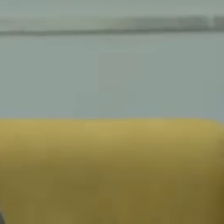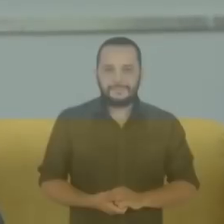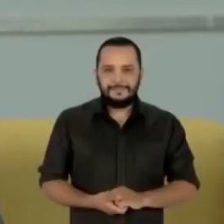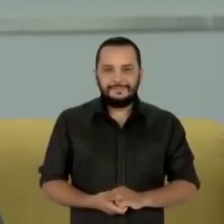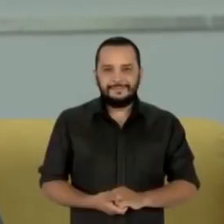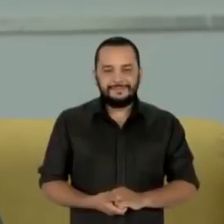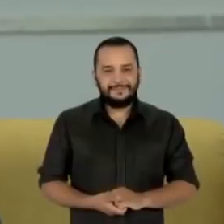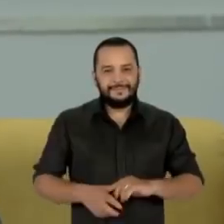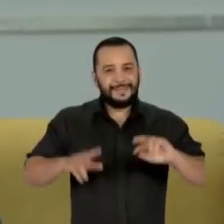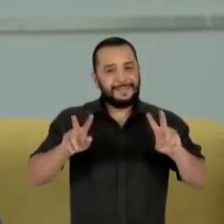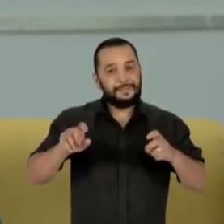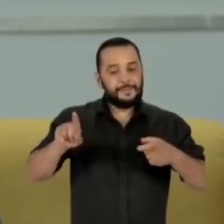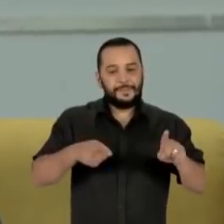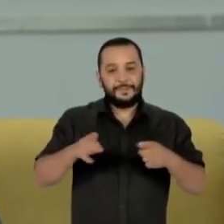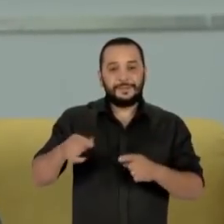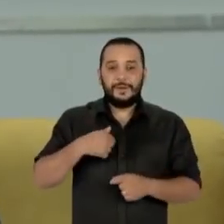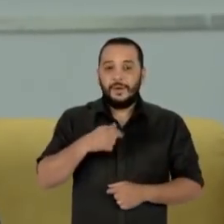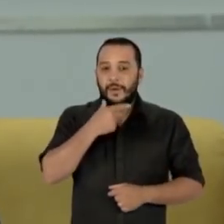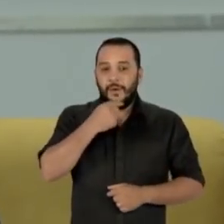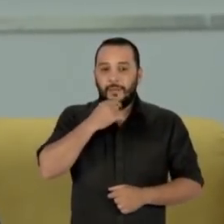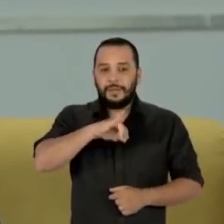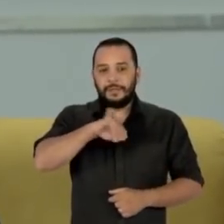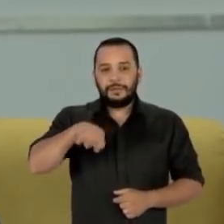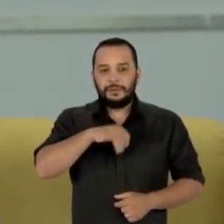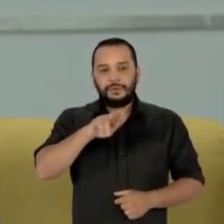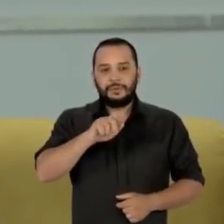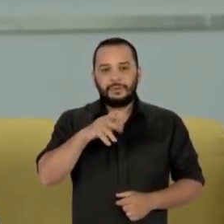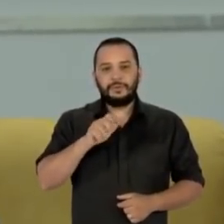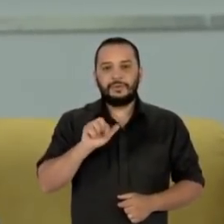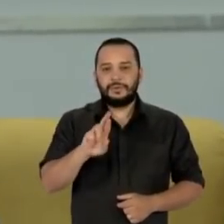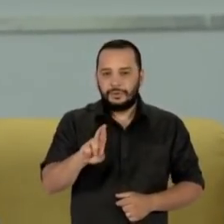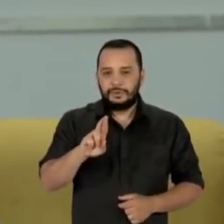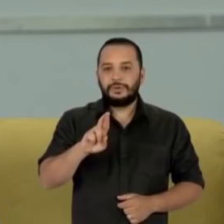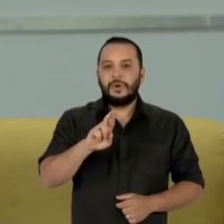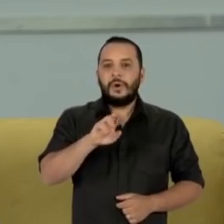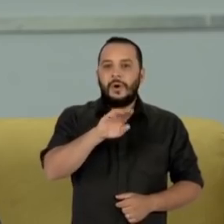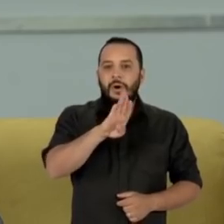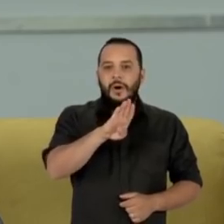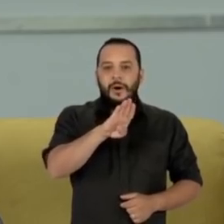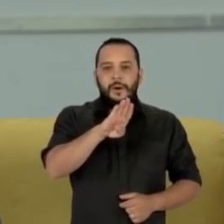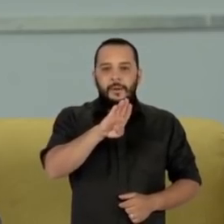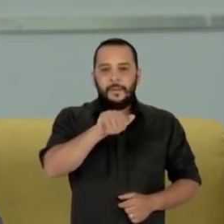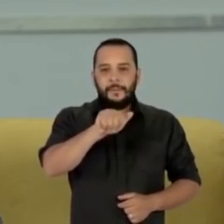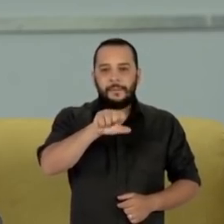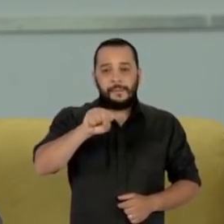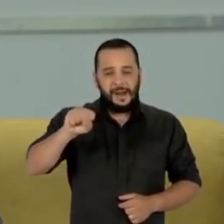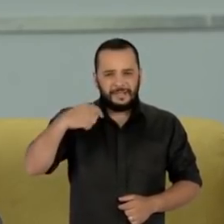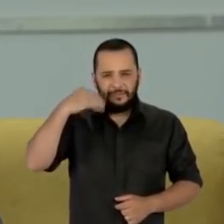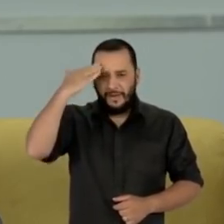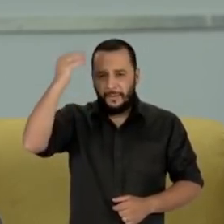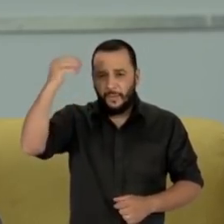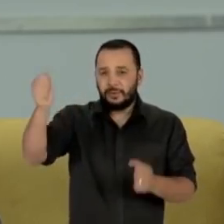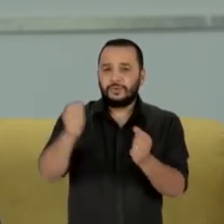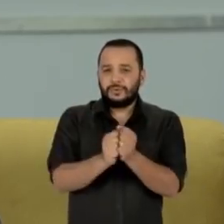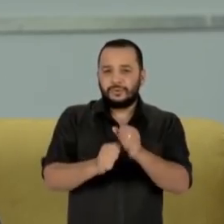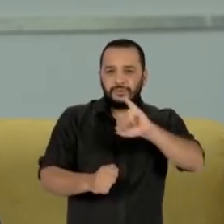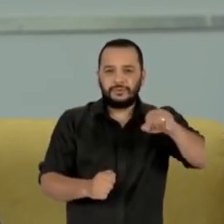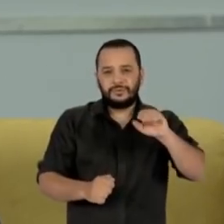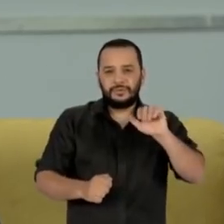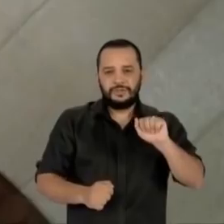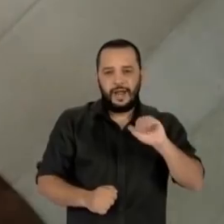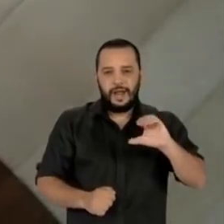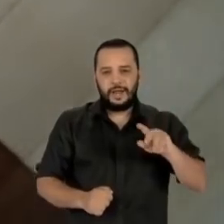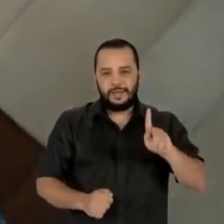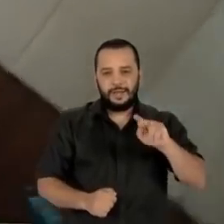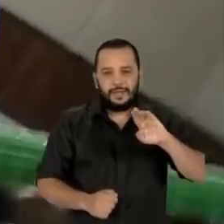pó de música músico júnior best grover virou sensação depois de tocar ao lado de jack black no rock in